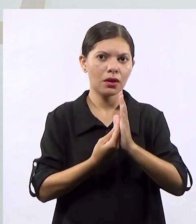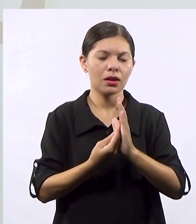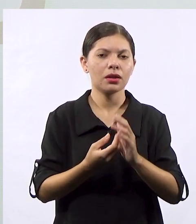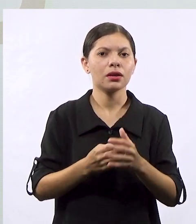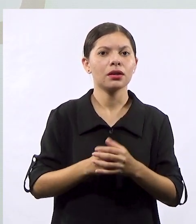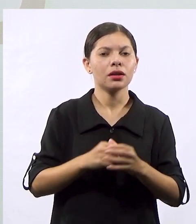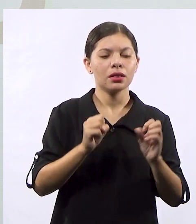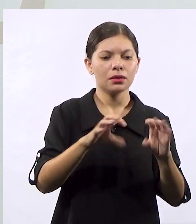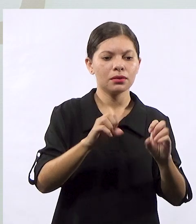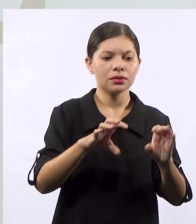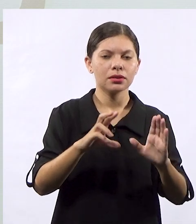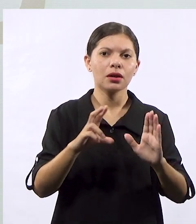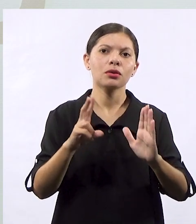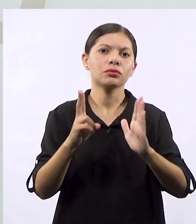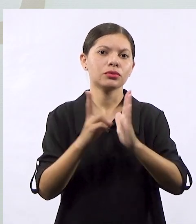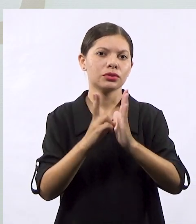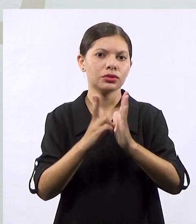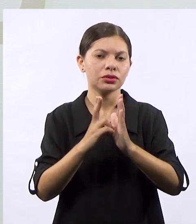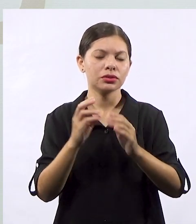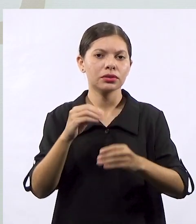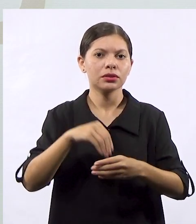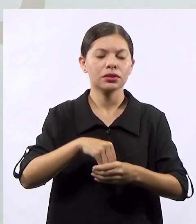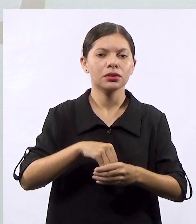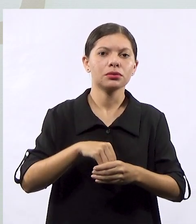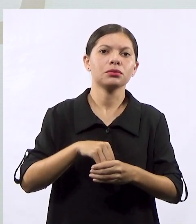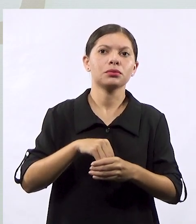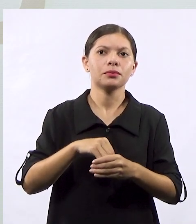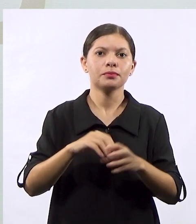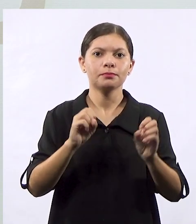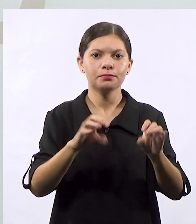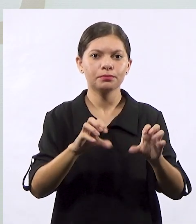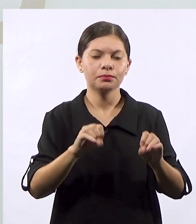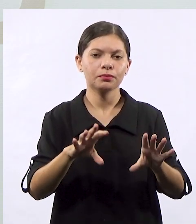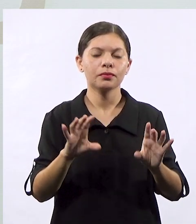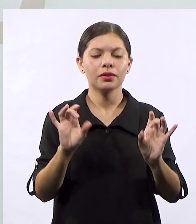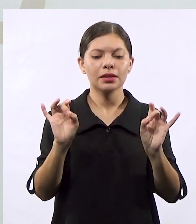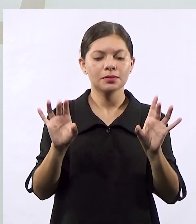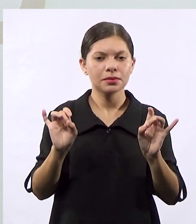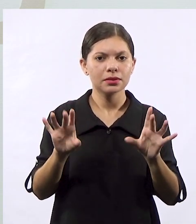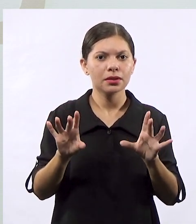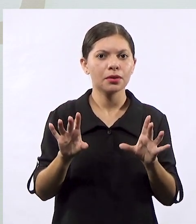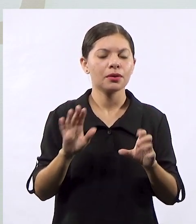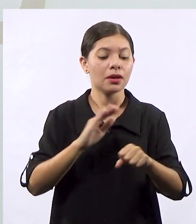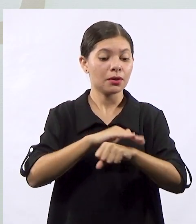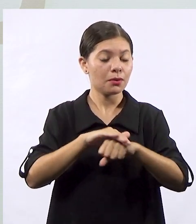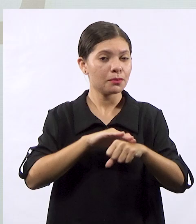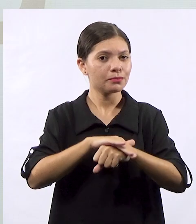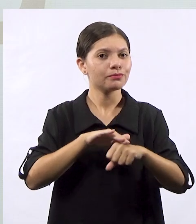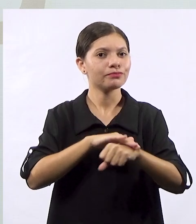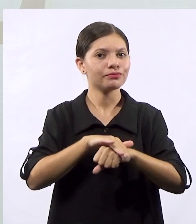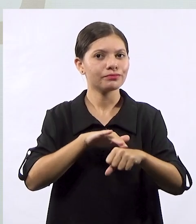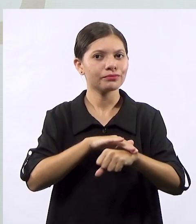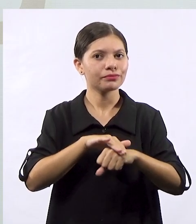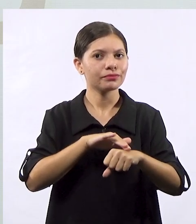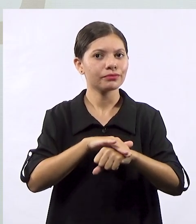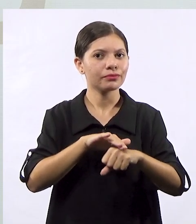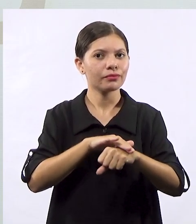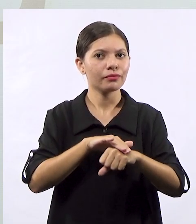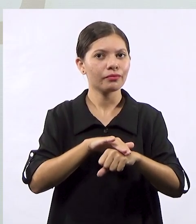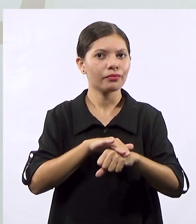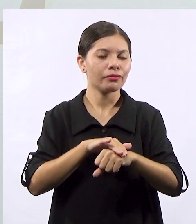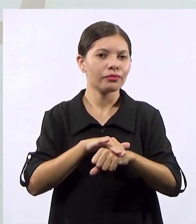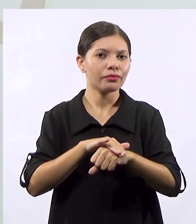dentro de educação especial, né? Essas modalidades, elas se conversam. Elas não são formas